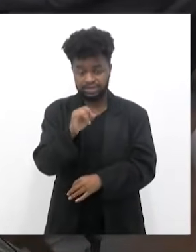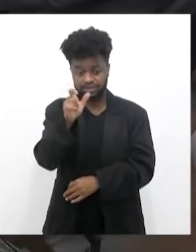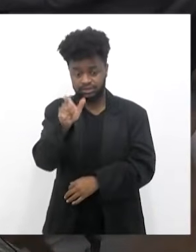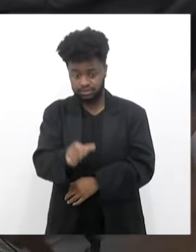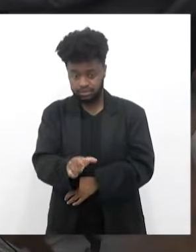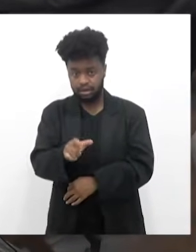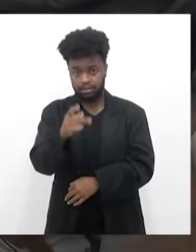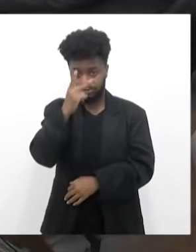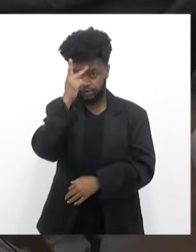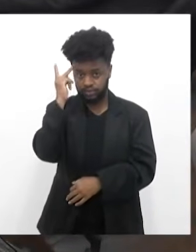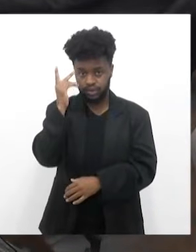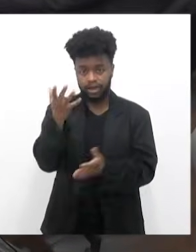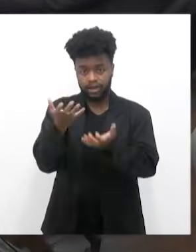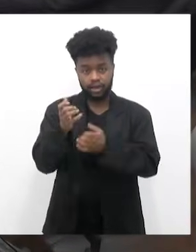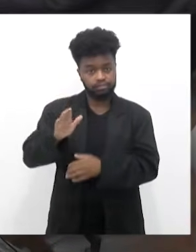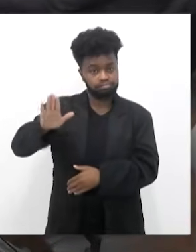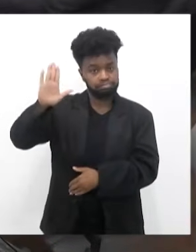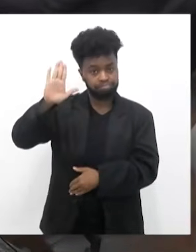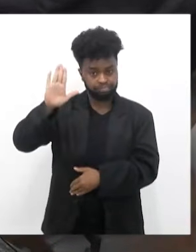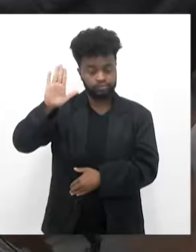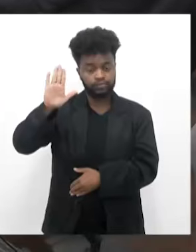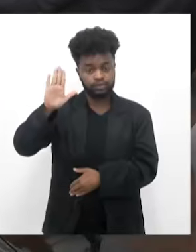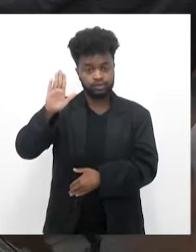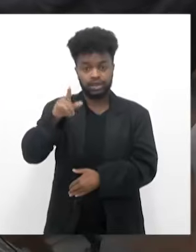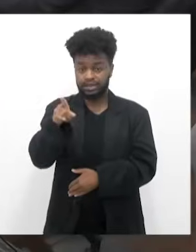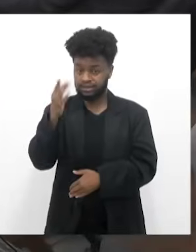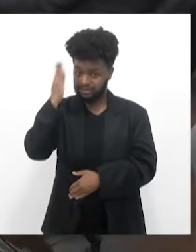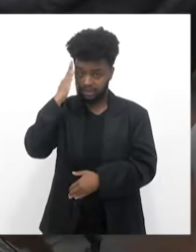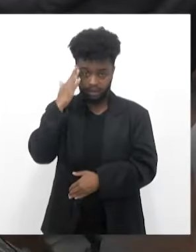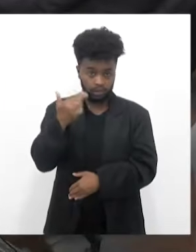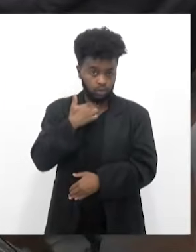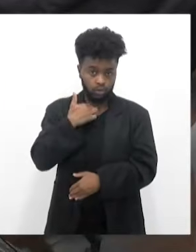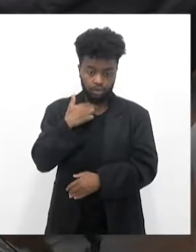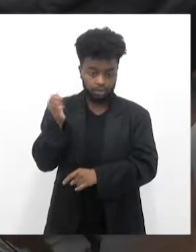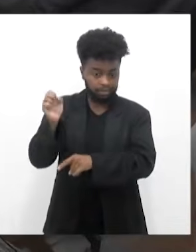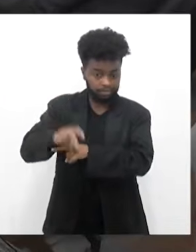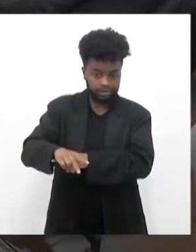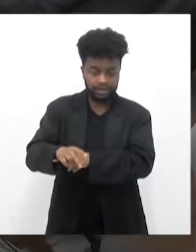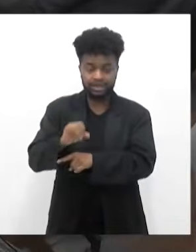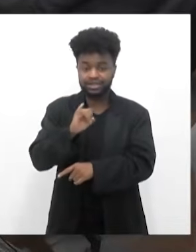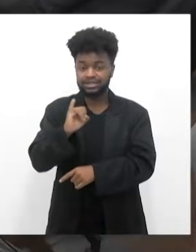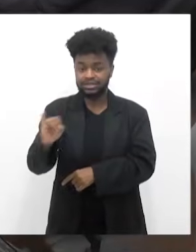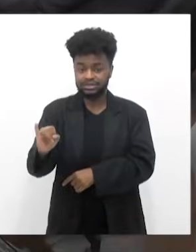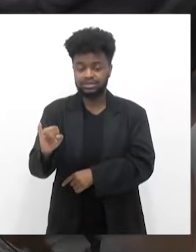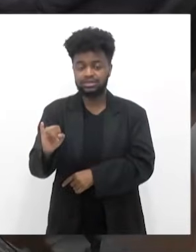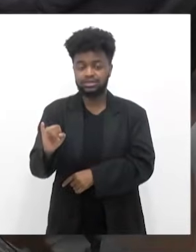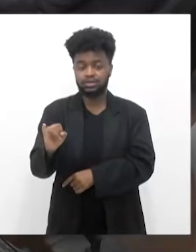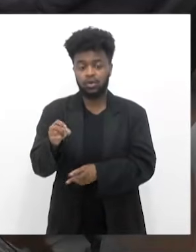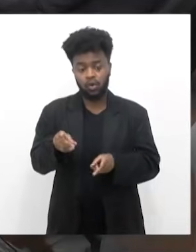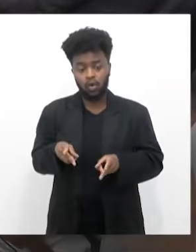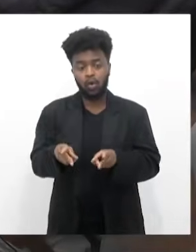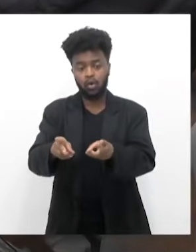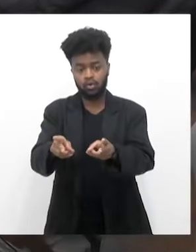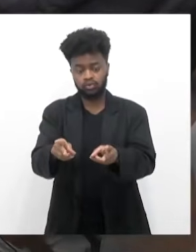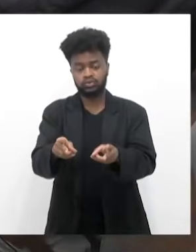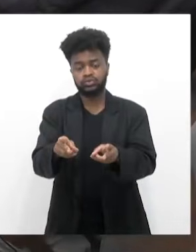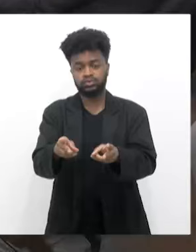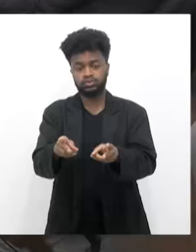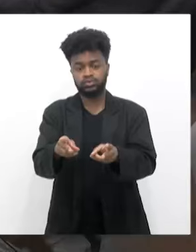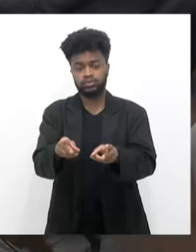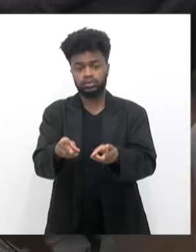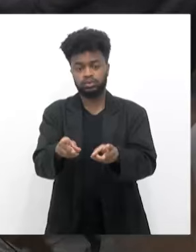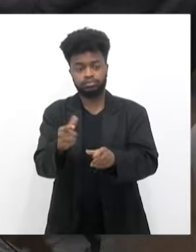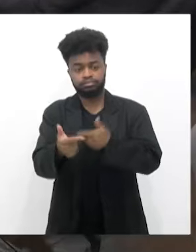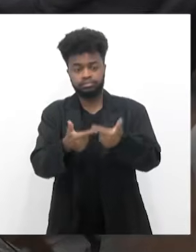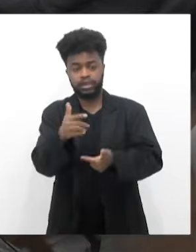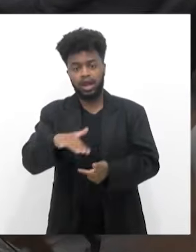que queira disputar a eleição, ele já sabe que não poderá disputá-la sentado à frente de uma função